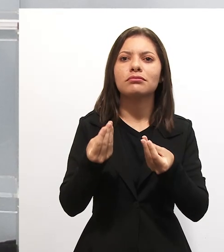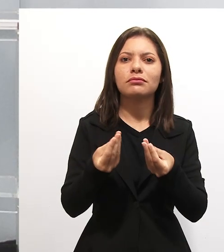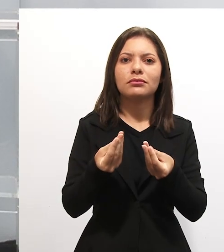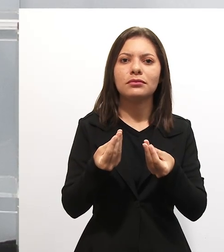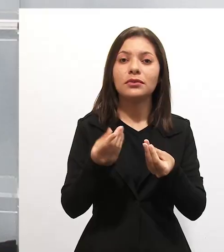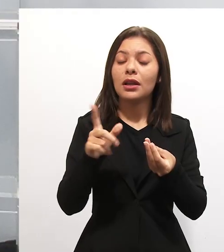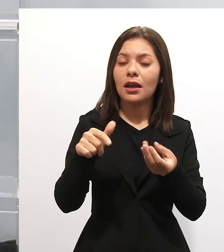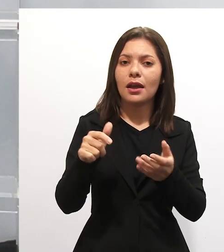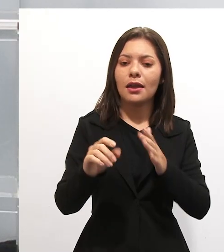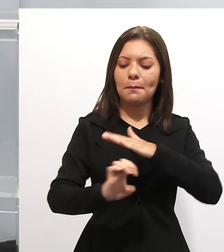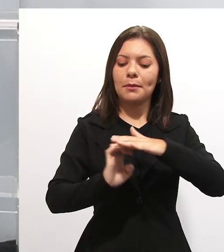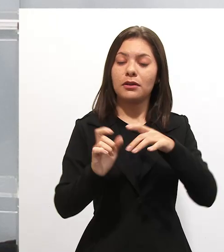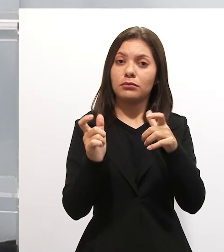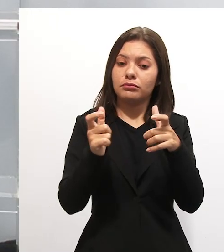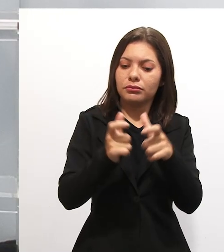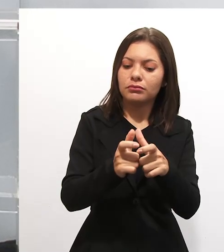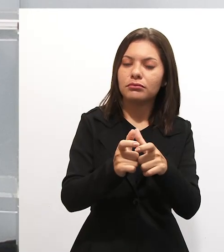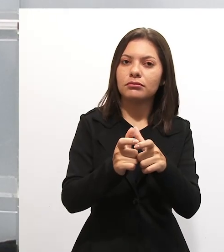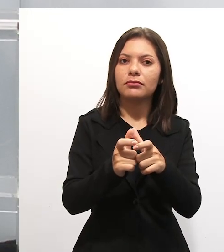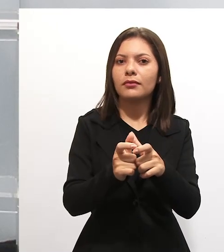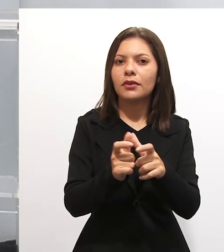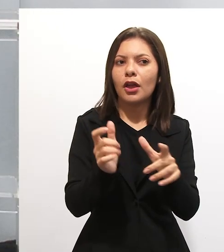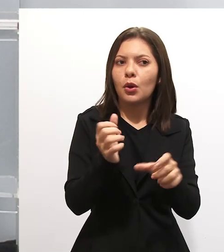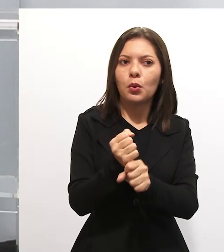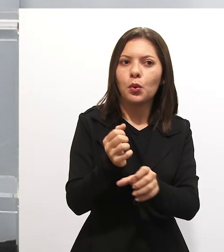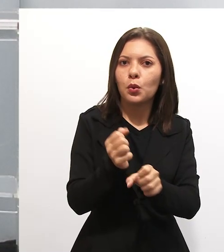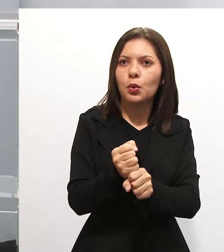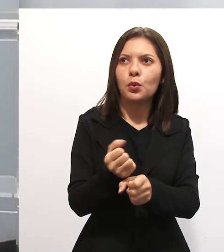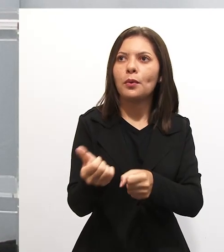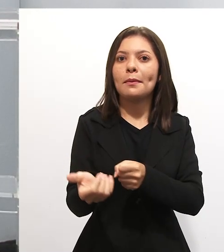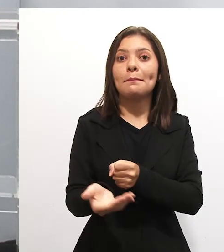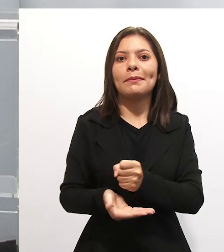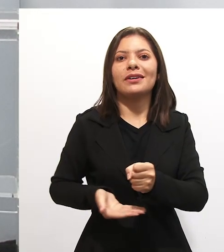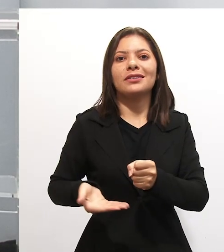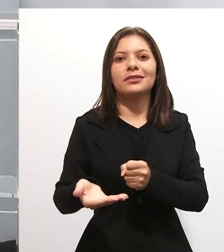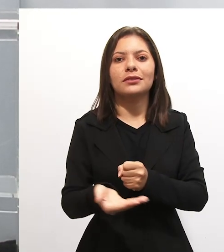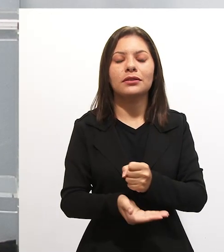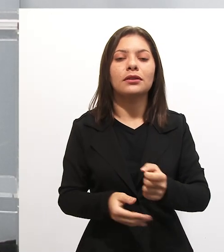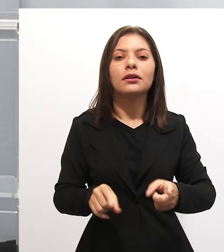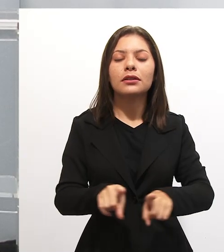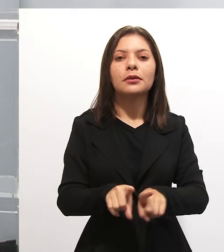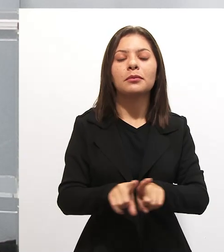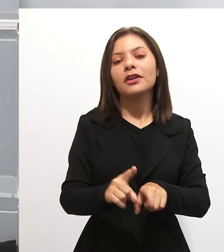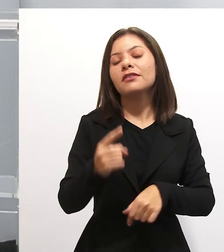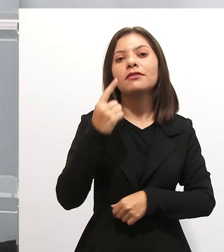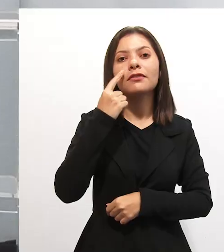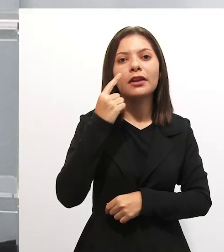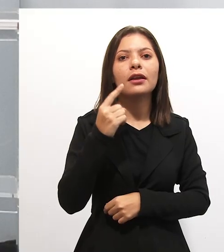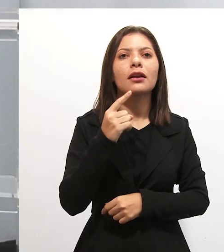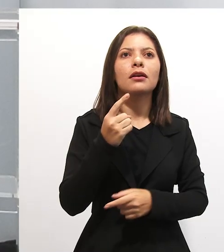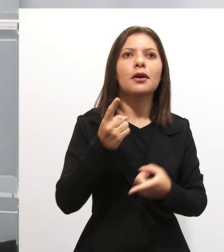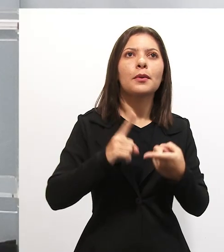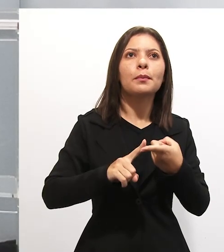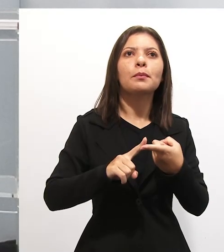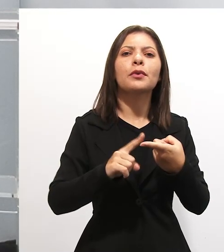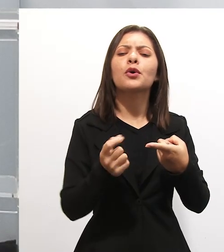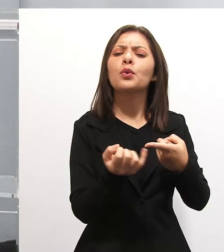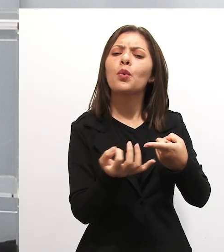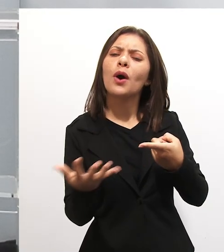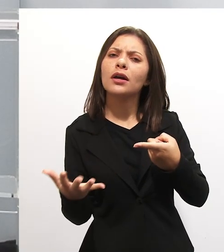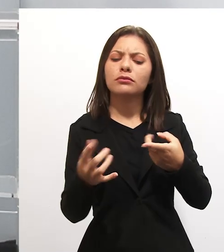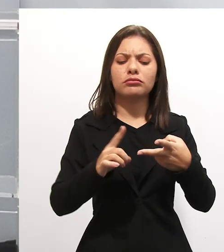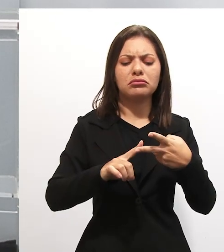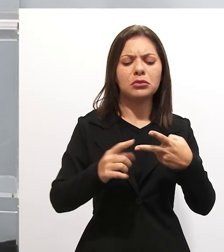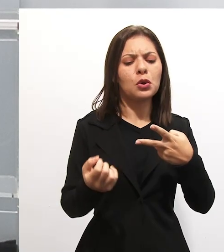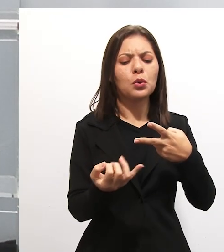pequena? A gente faz uma conta básica ali e, com base no custo de cada produto, quanto a gente vai